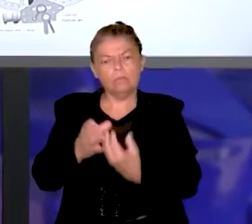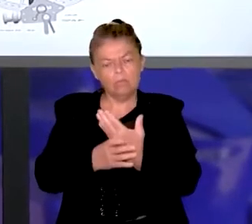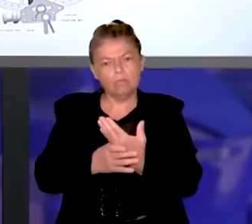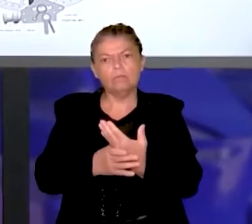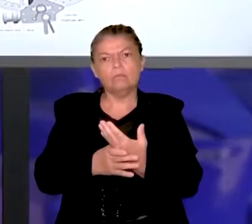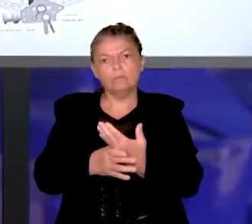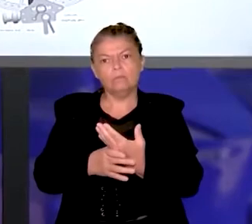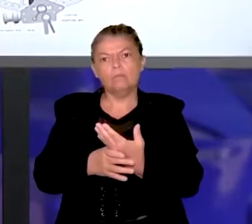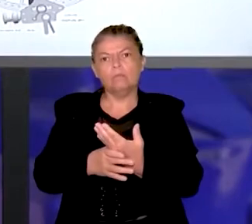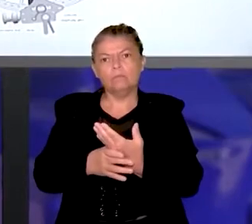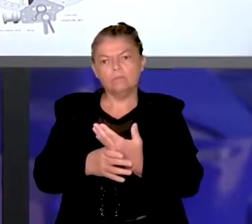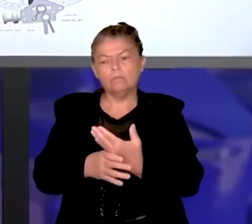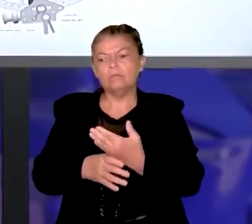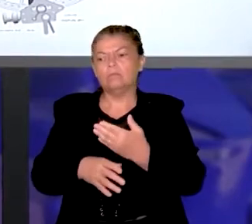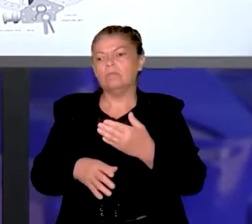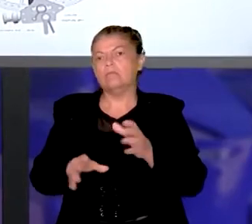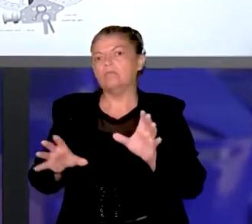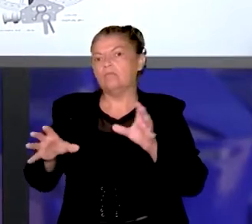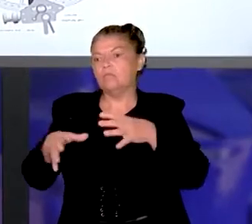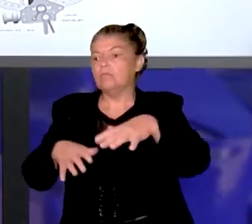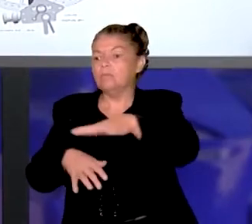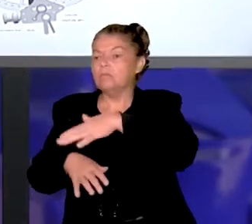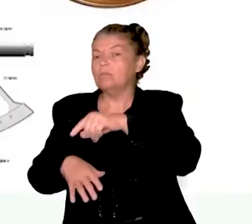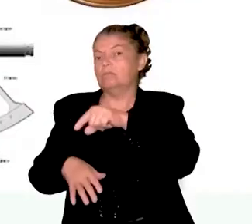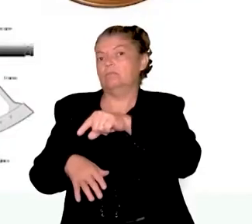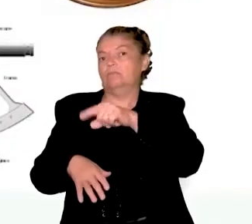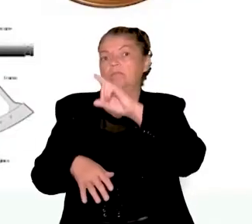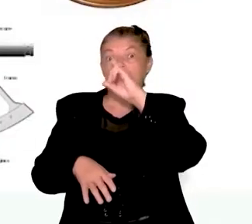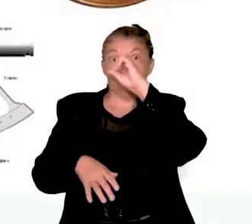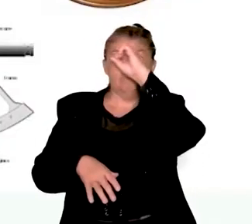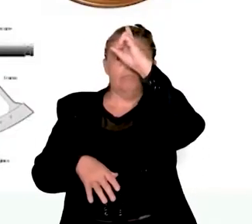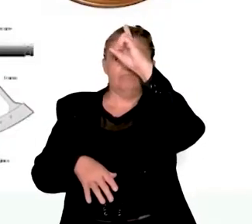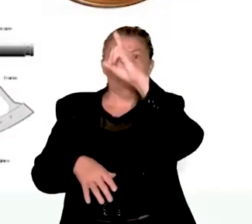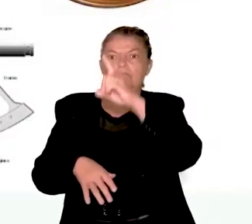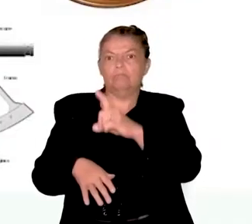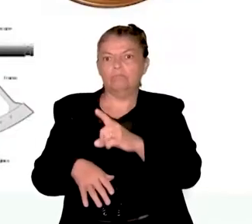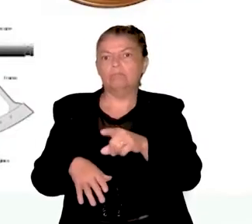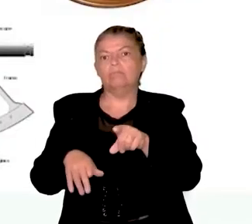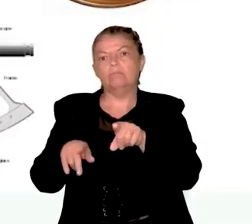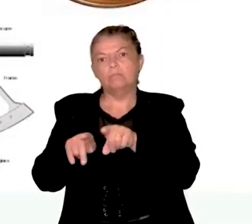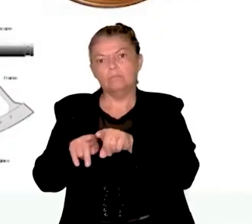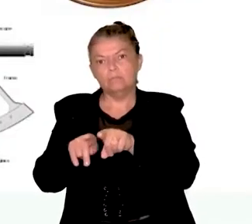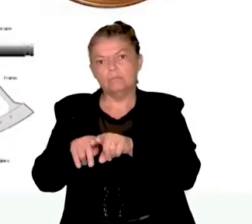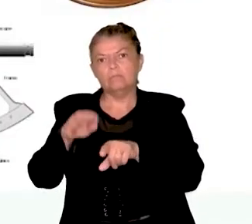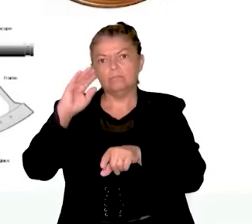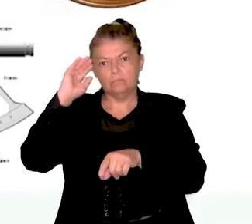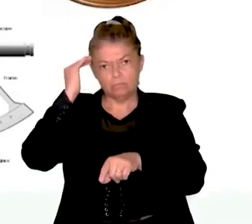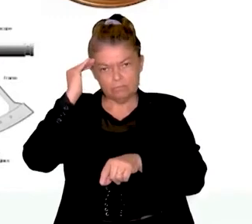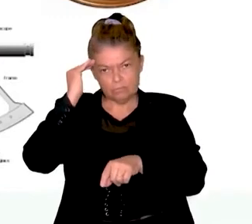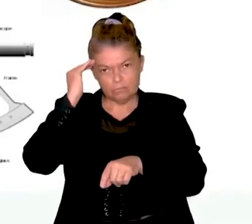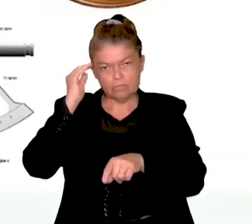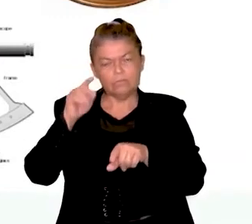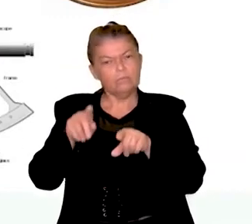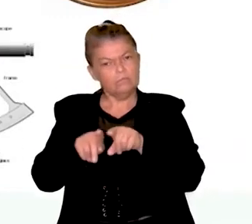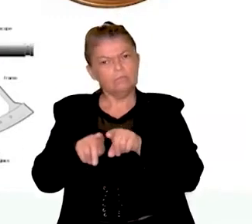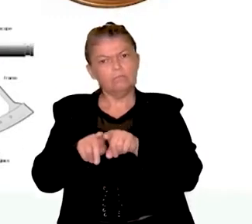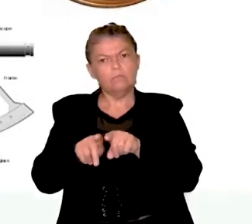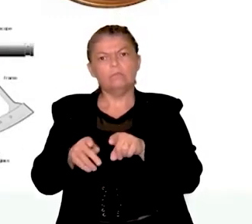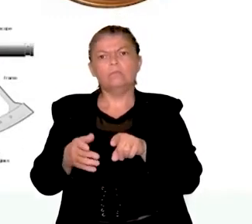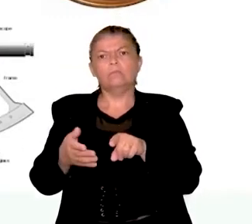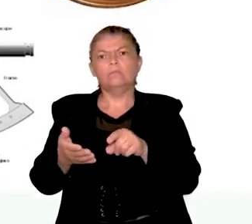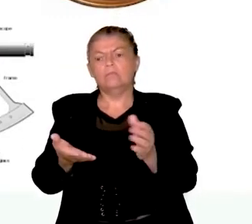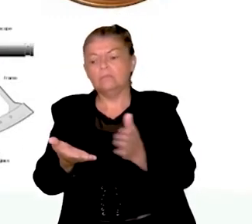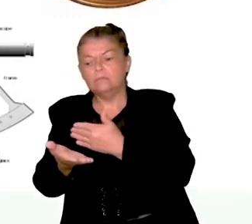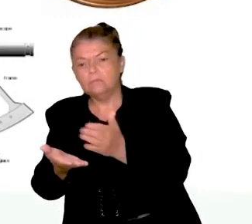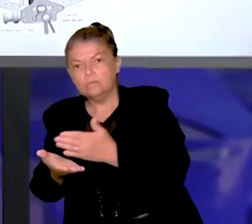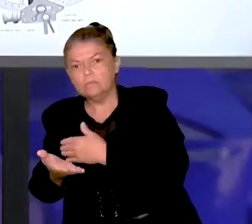ponto cardeal e um ponto colateral, que até hoje é utilizado nos GPS, utilizado em livros, utilizado